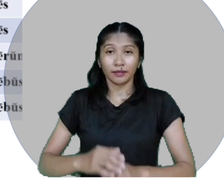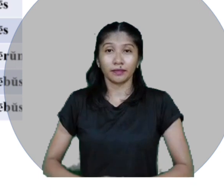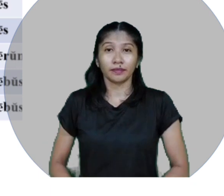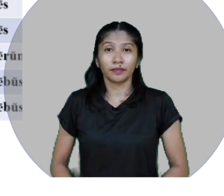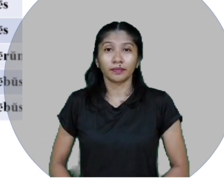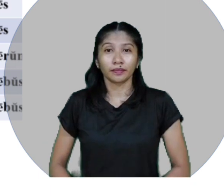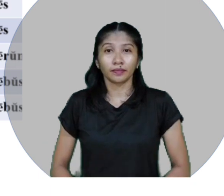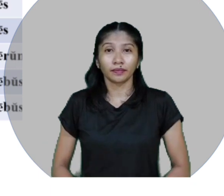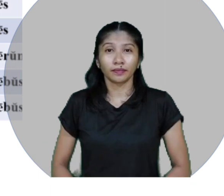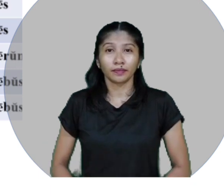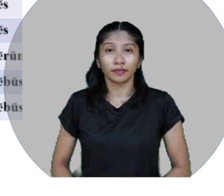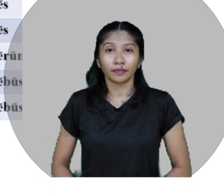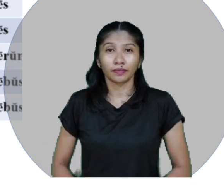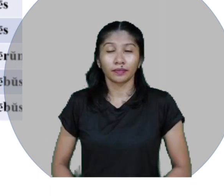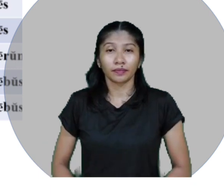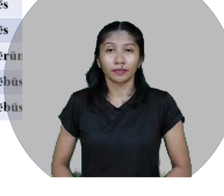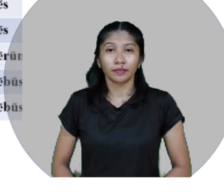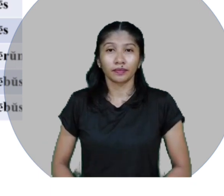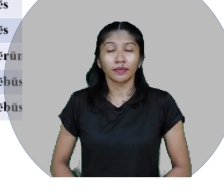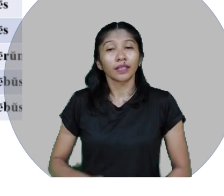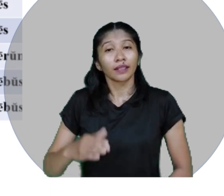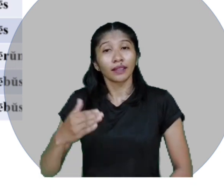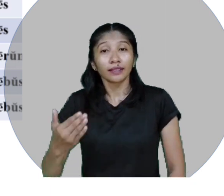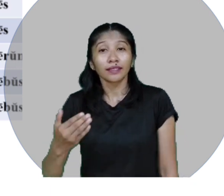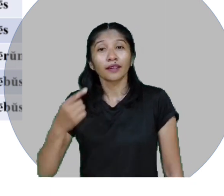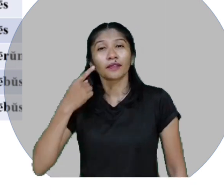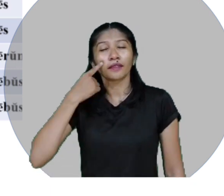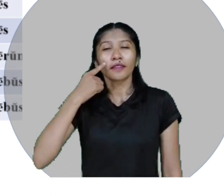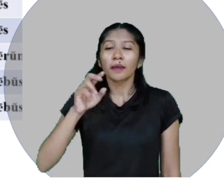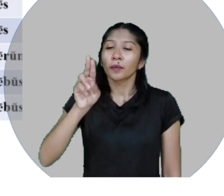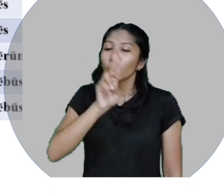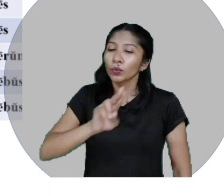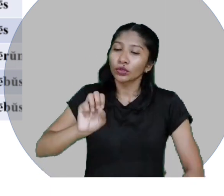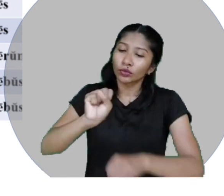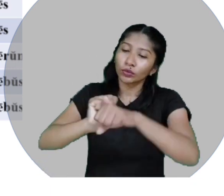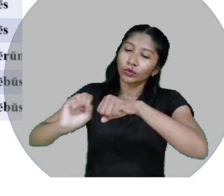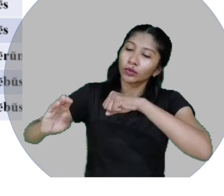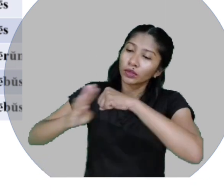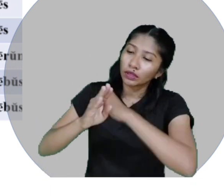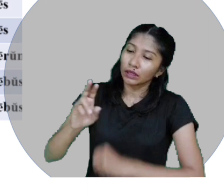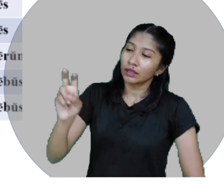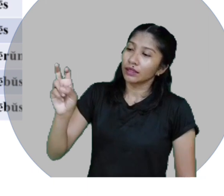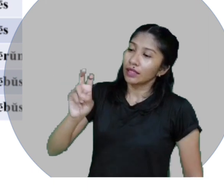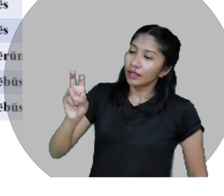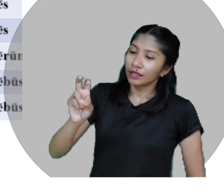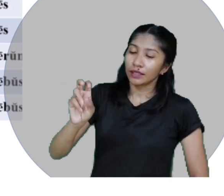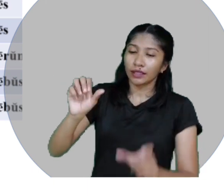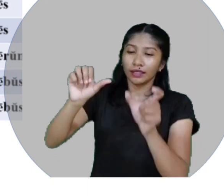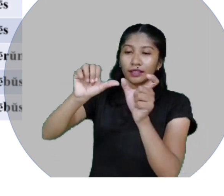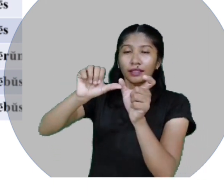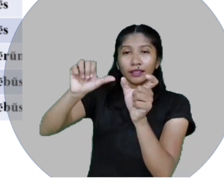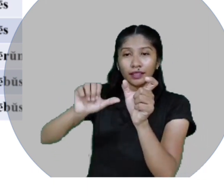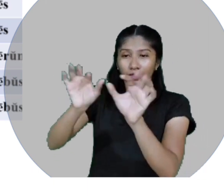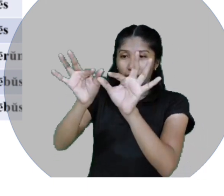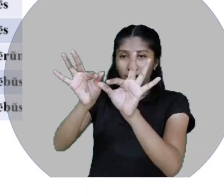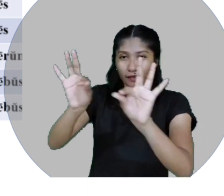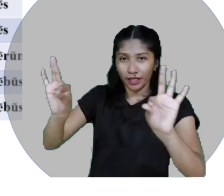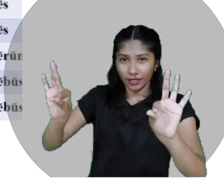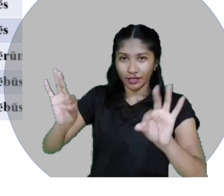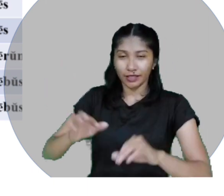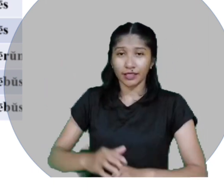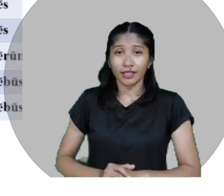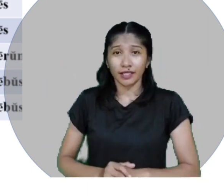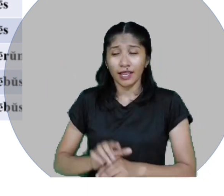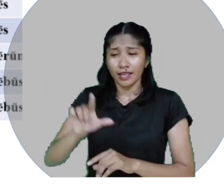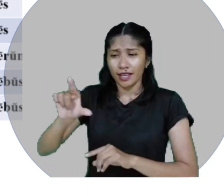Vejamos como se utiliza um substantivo da quinta declinação na frase. Selecionamos para esta ocasião o